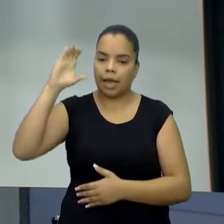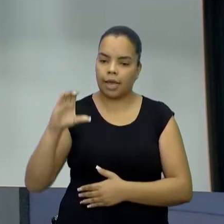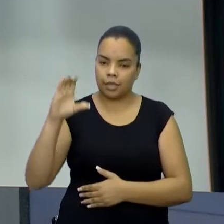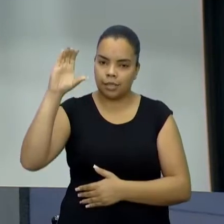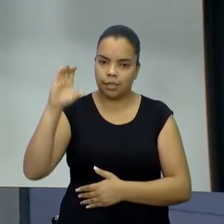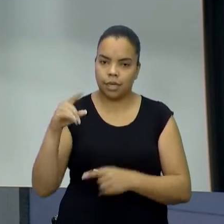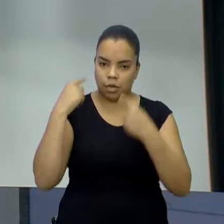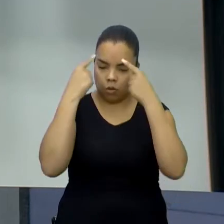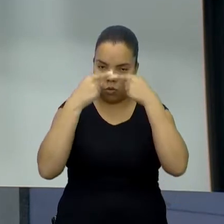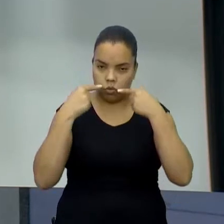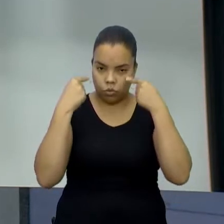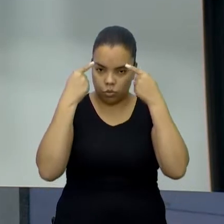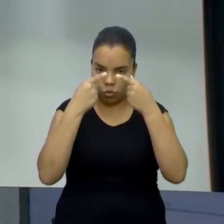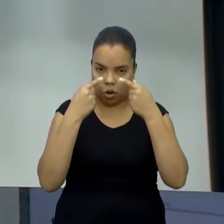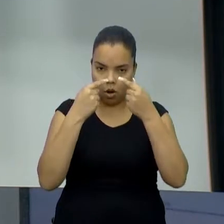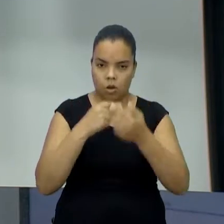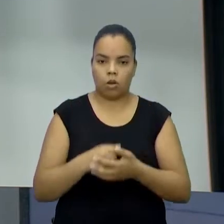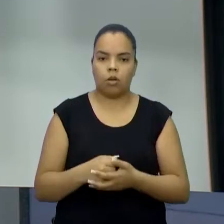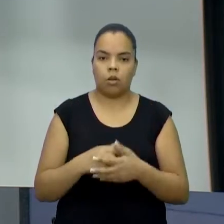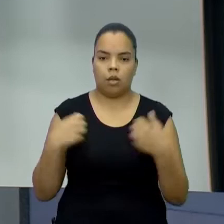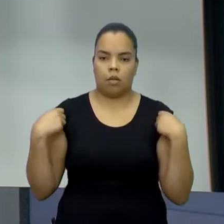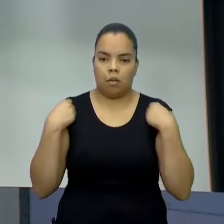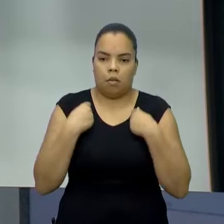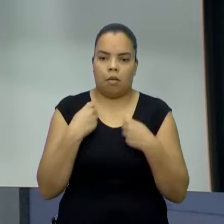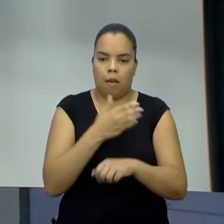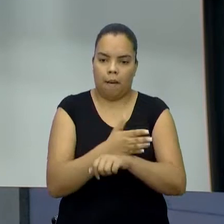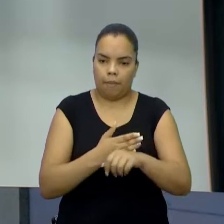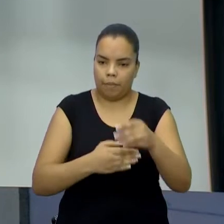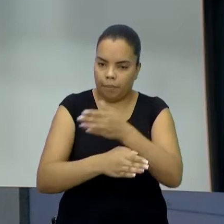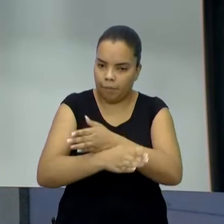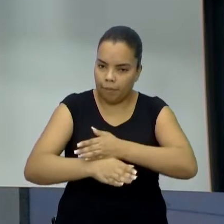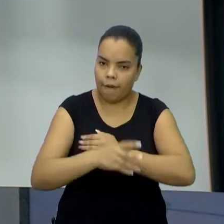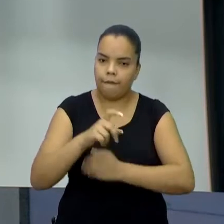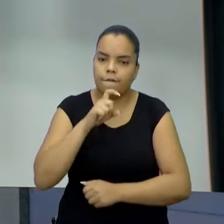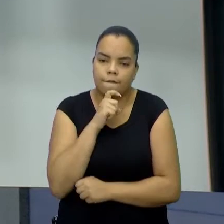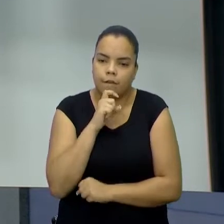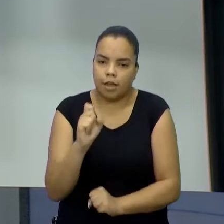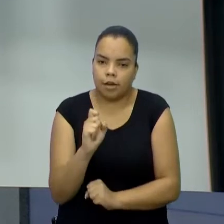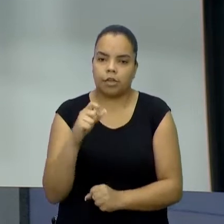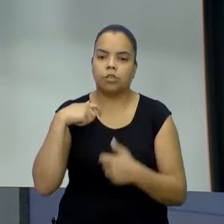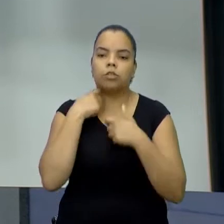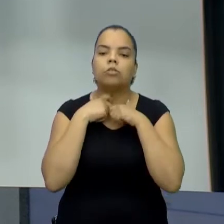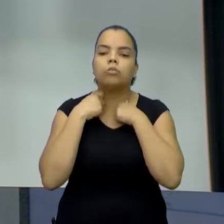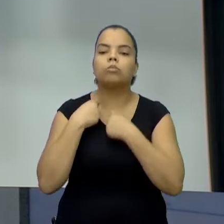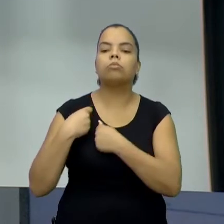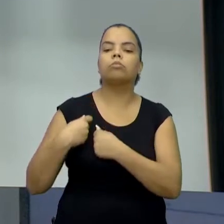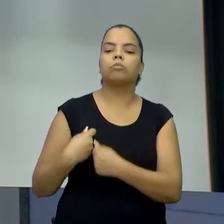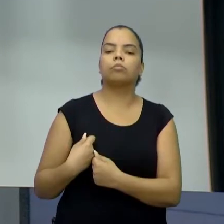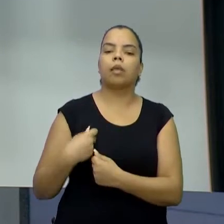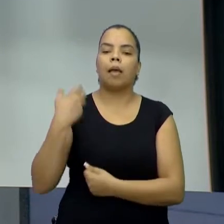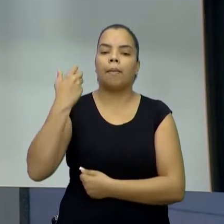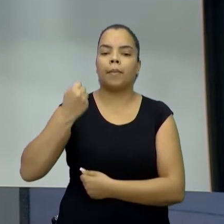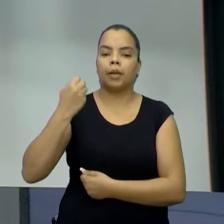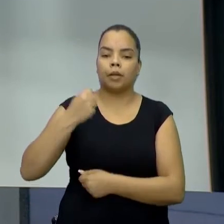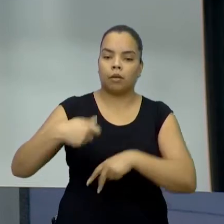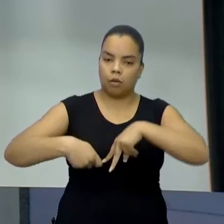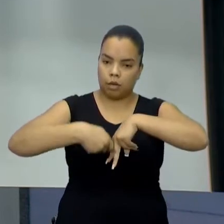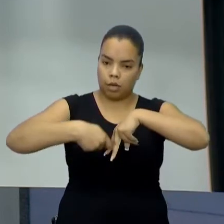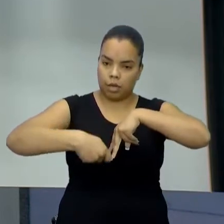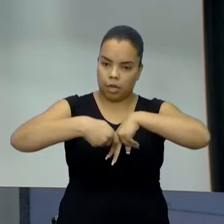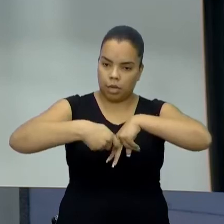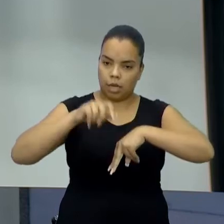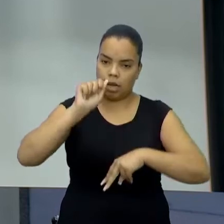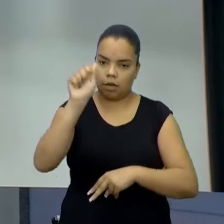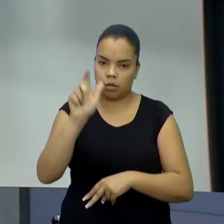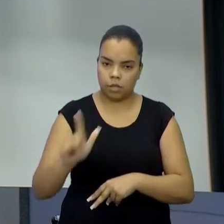de óculos, uma blusa de lãzinha verde, um cachecol branco, calça jeans e